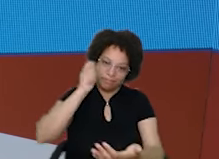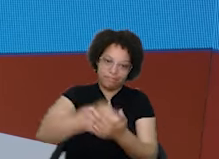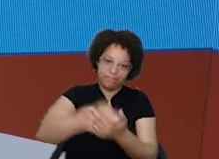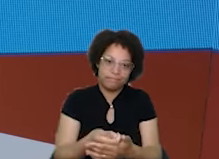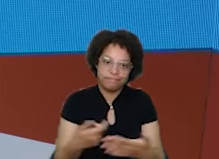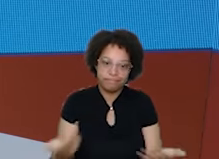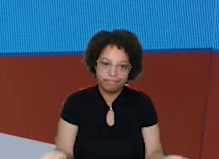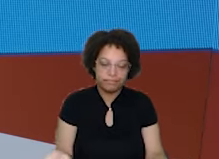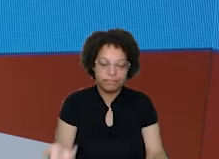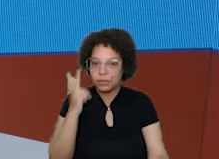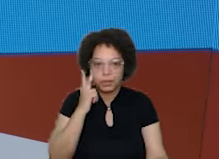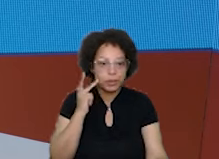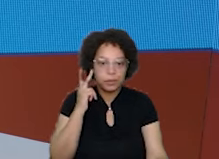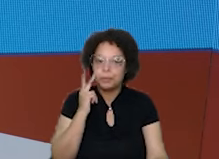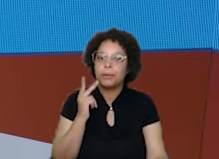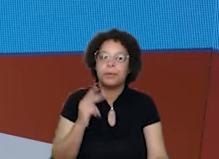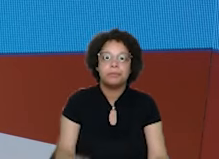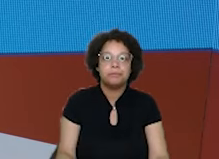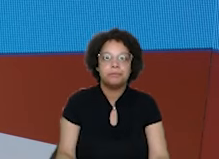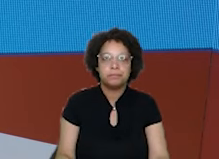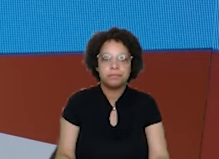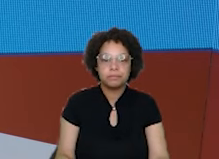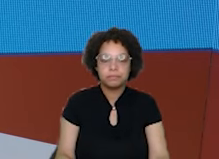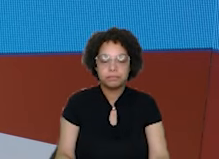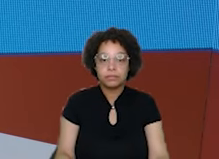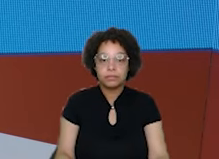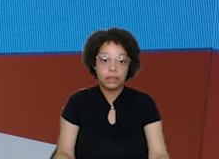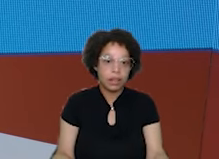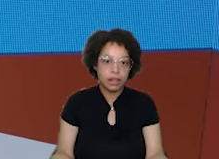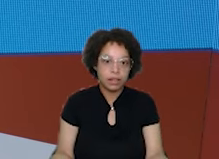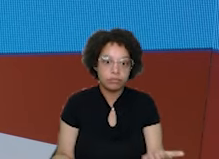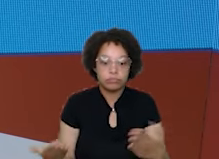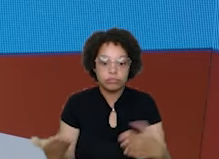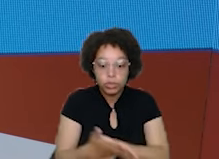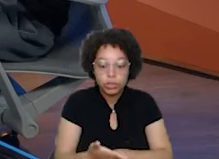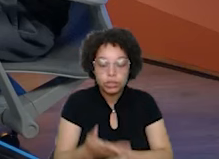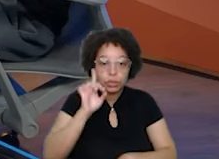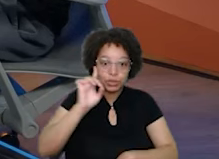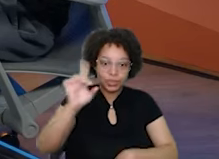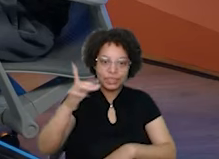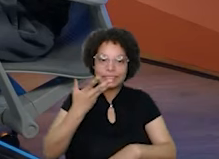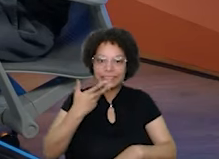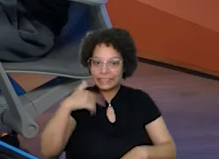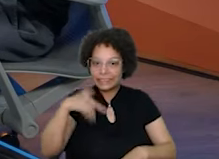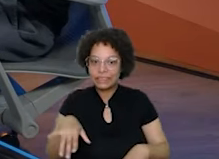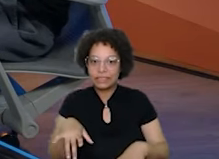n temática Estamos chegando dia das crianças né daqu